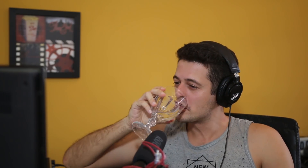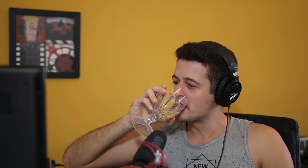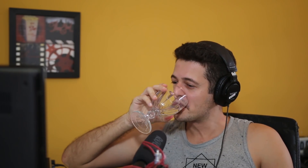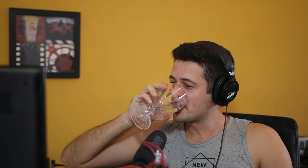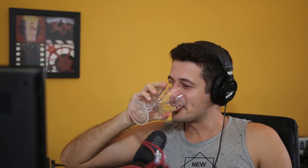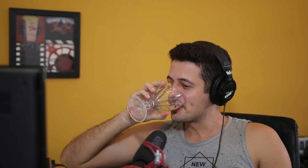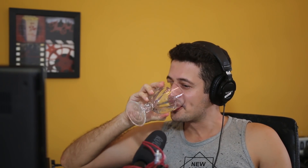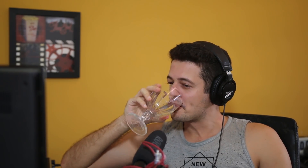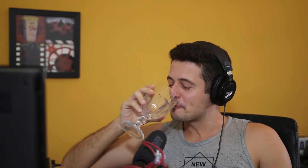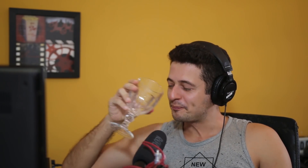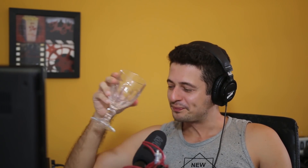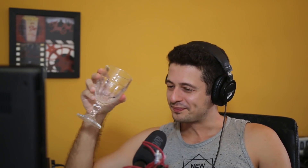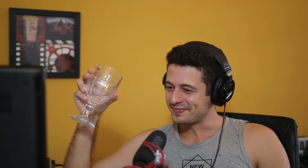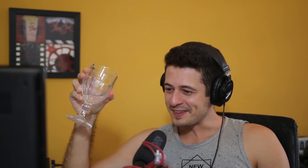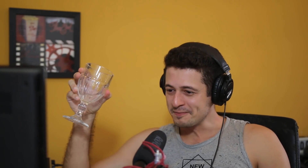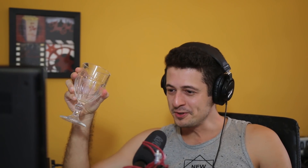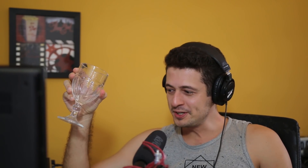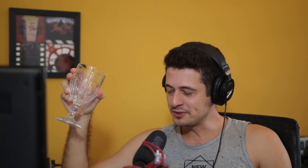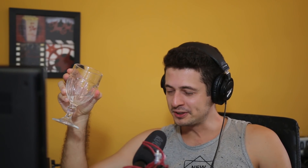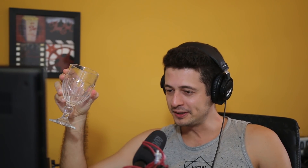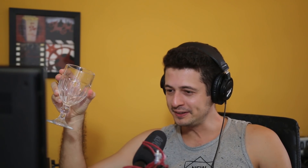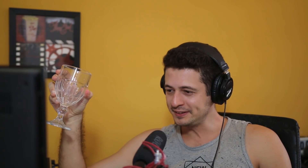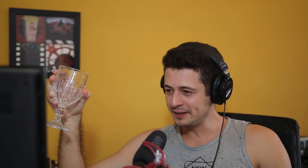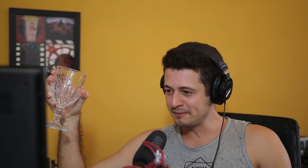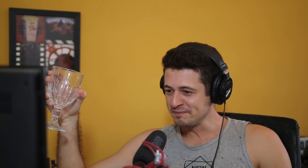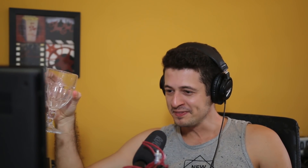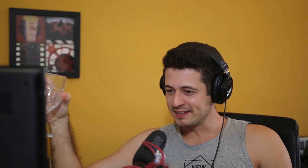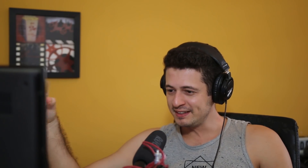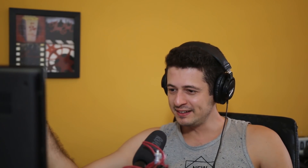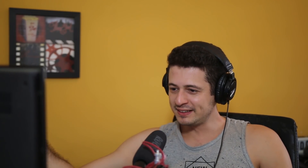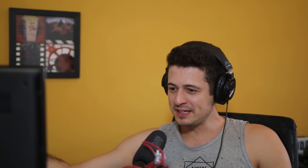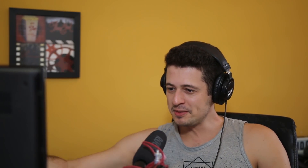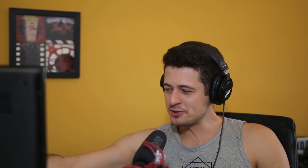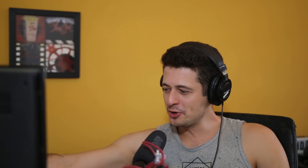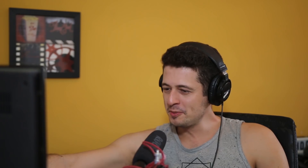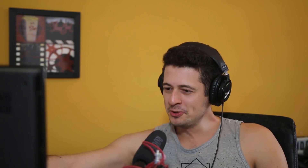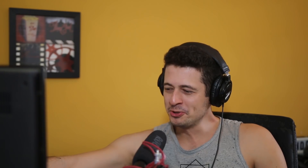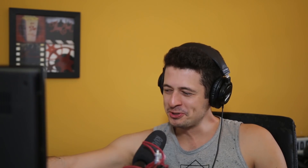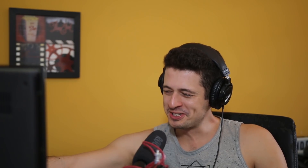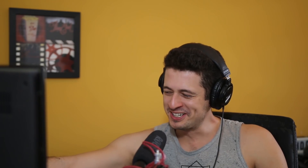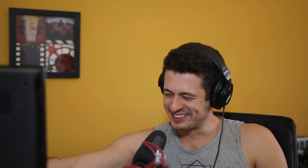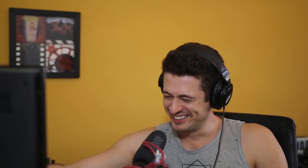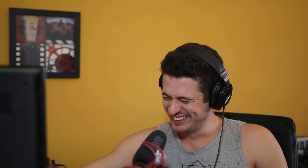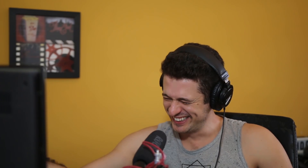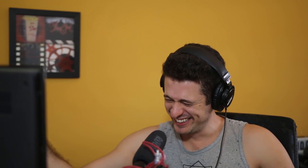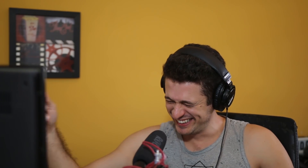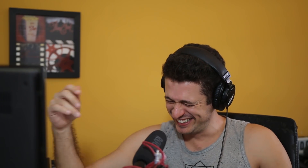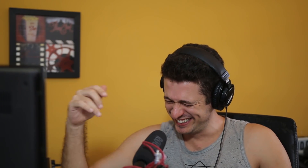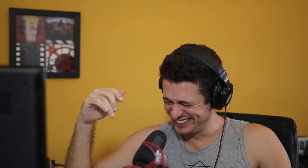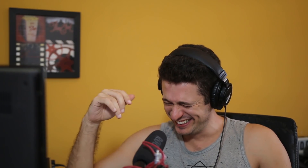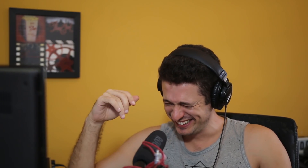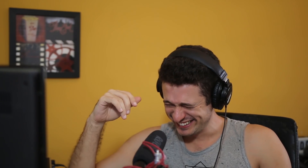eu vou passar mal aqui. Meu Deus. E ainda tem mais 2 minutos disso.